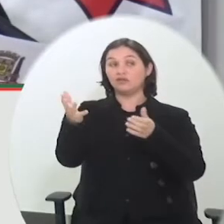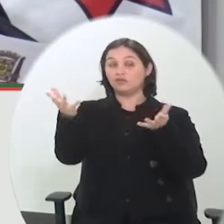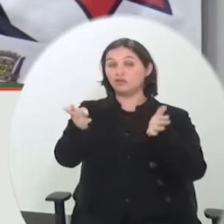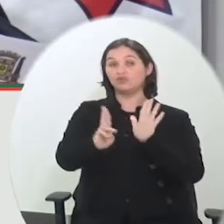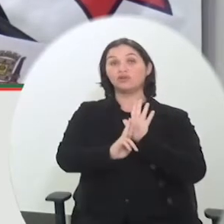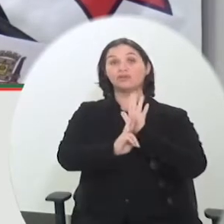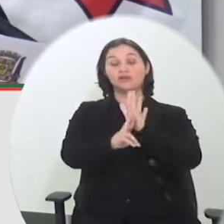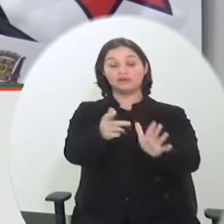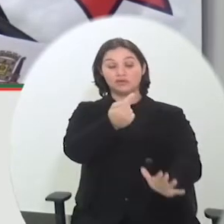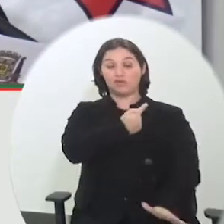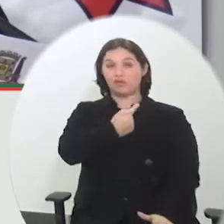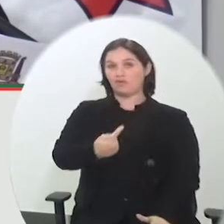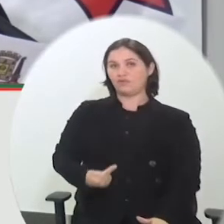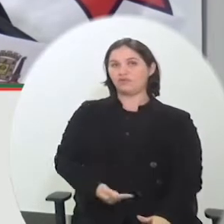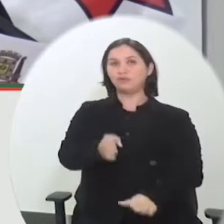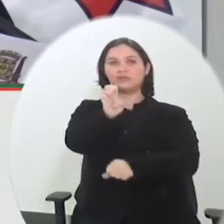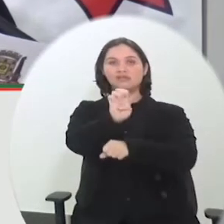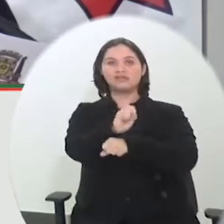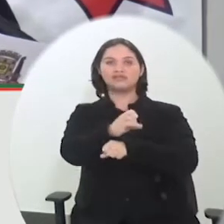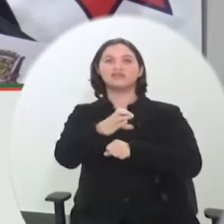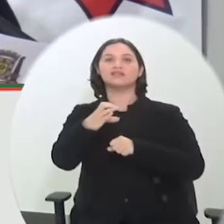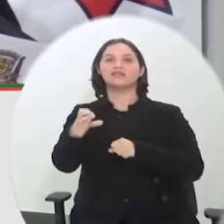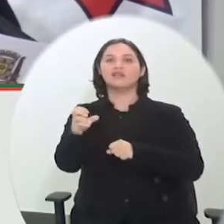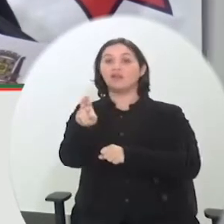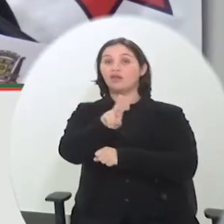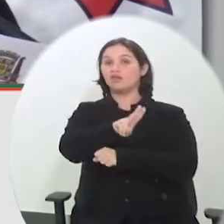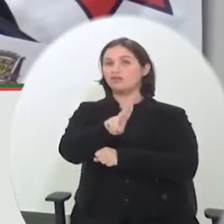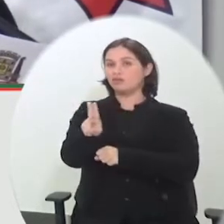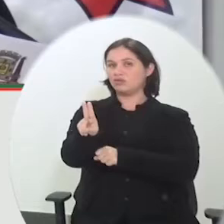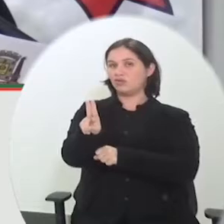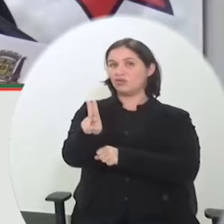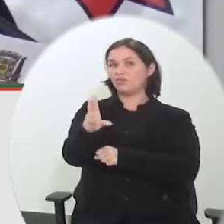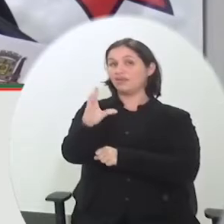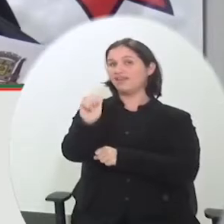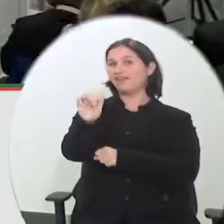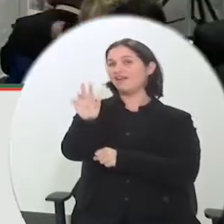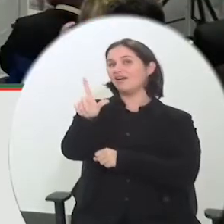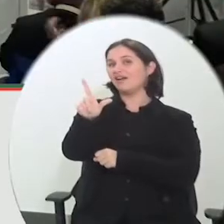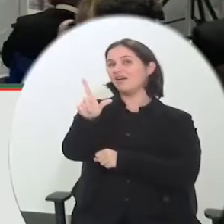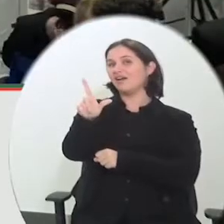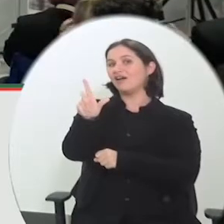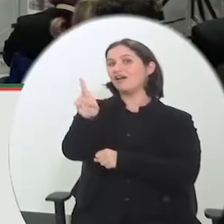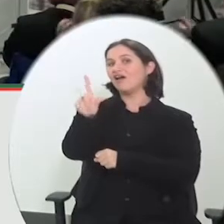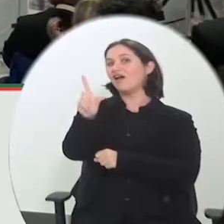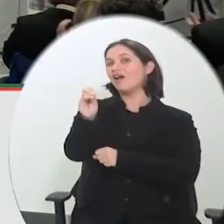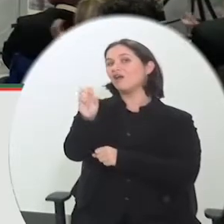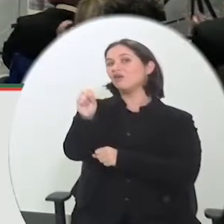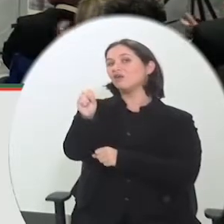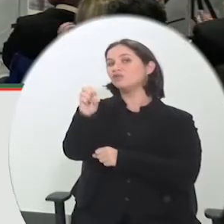excelentíssimo governador do estado de Santa Catarina, senhor Carlos Moisés da Silva.